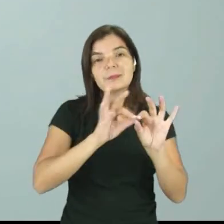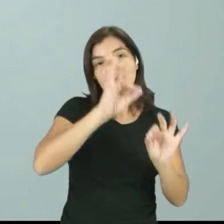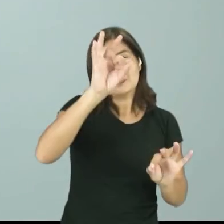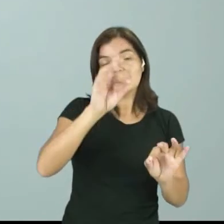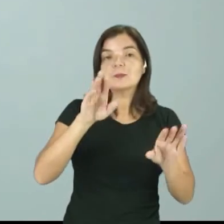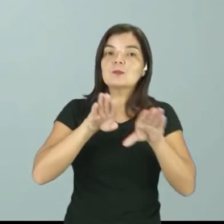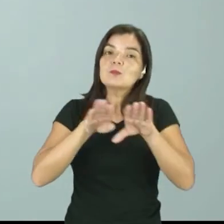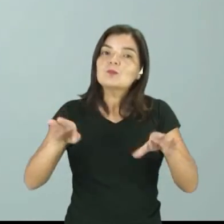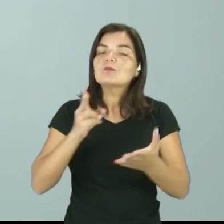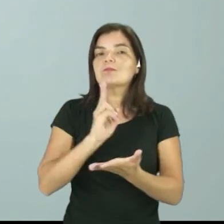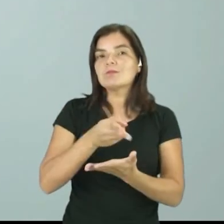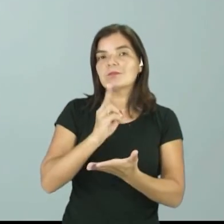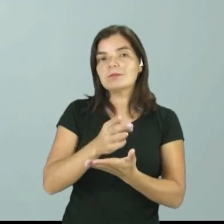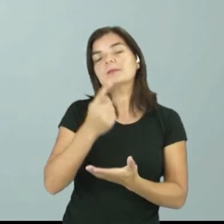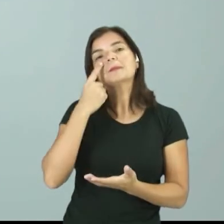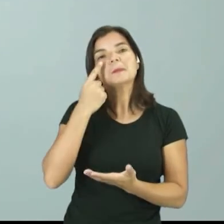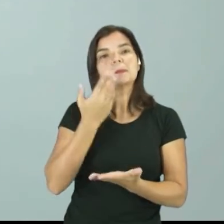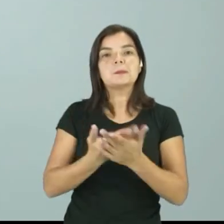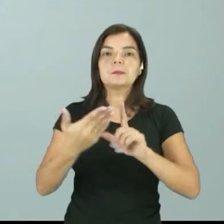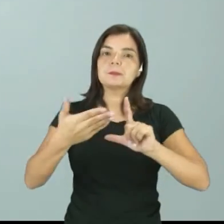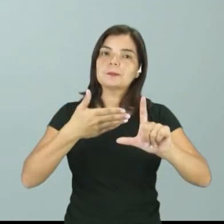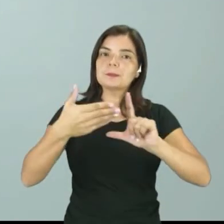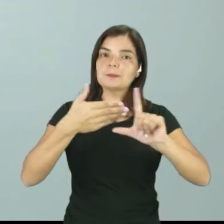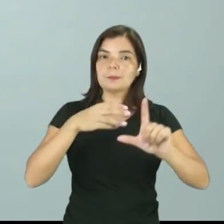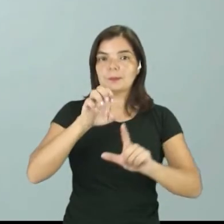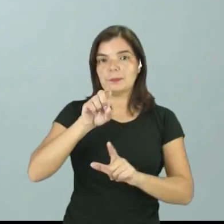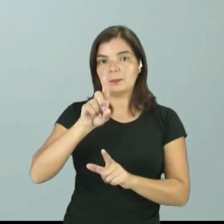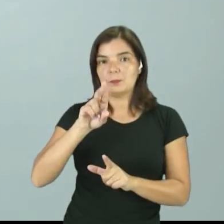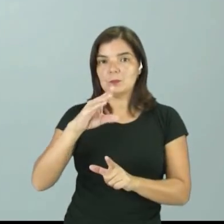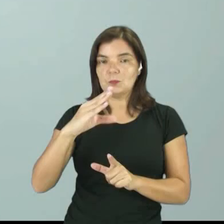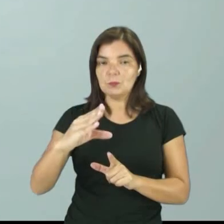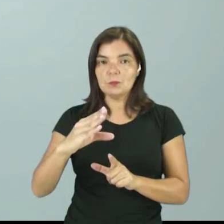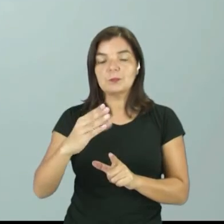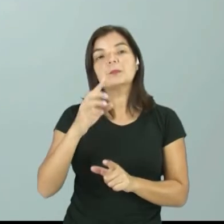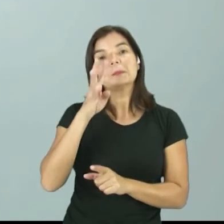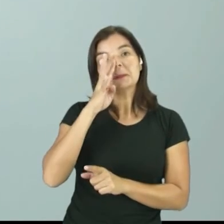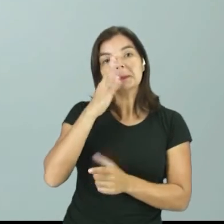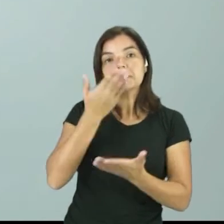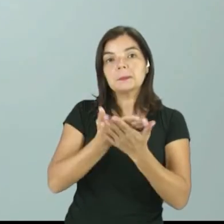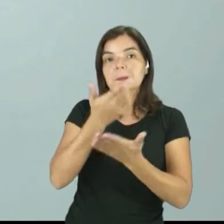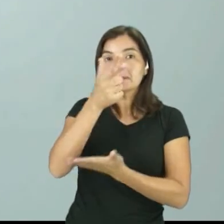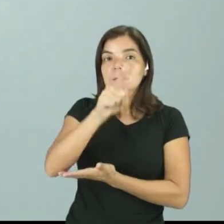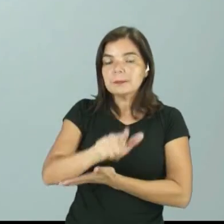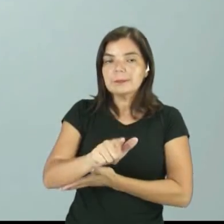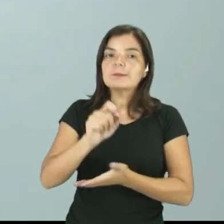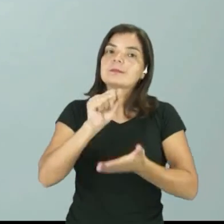em um mesmo plano. Depois compareça na plataforma da Secretaria, assista novamente essa aula,